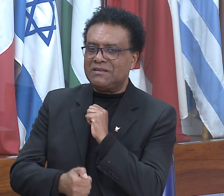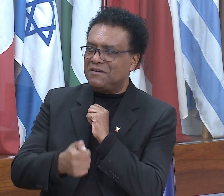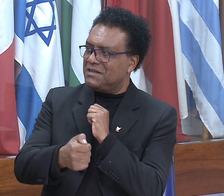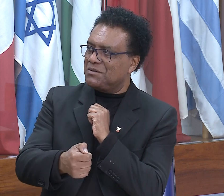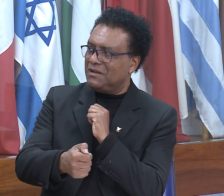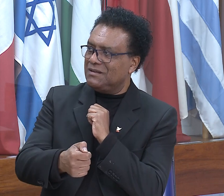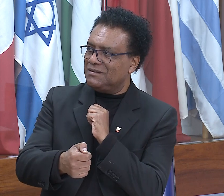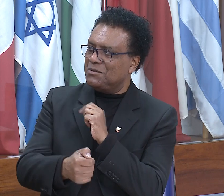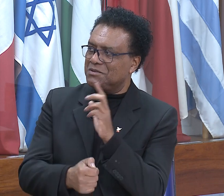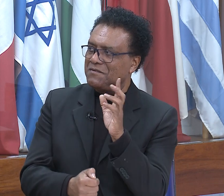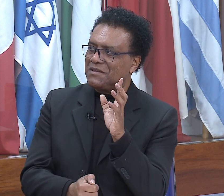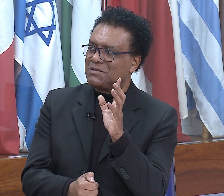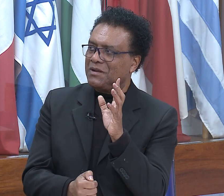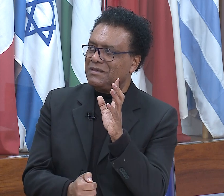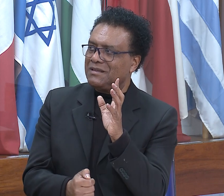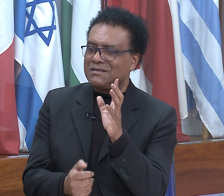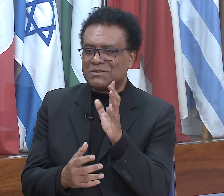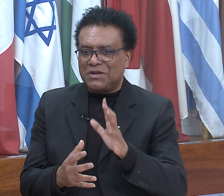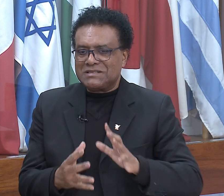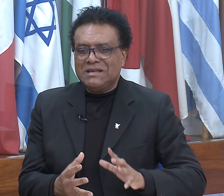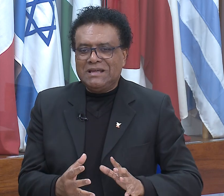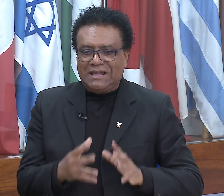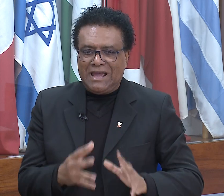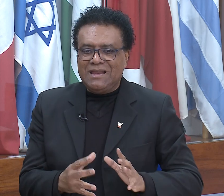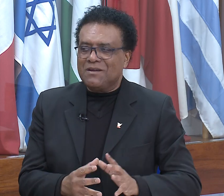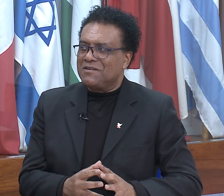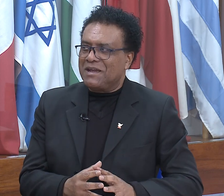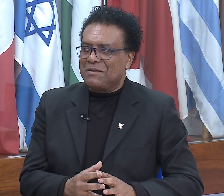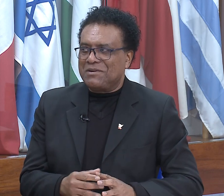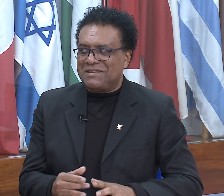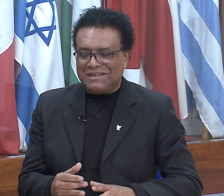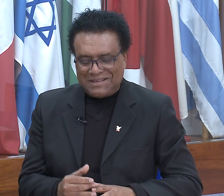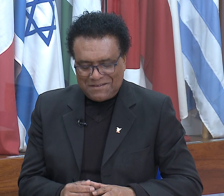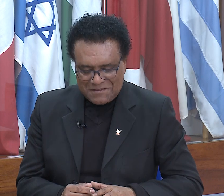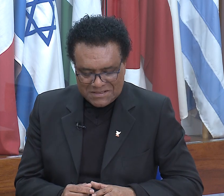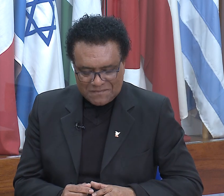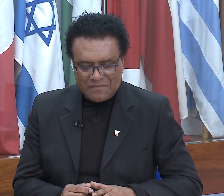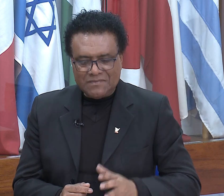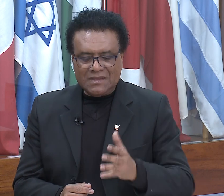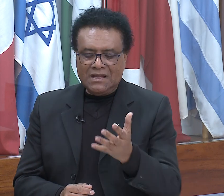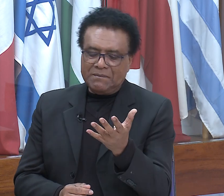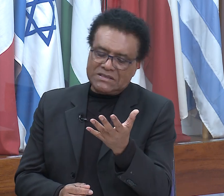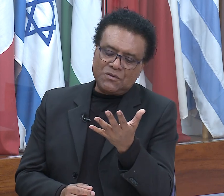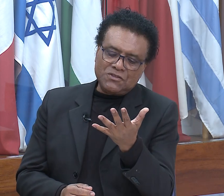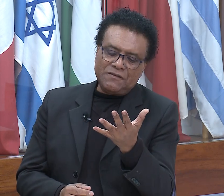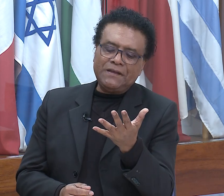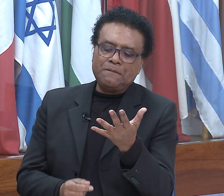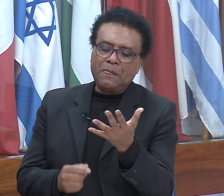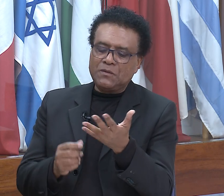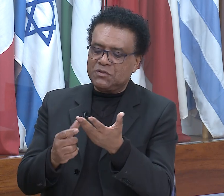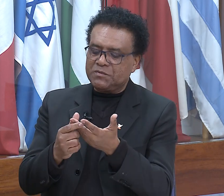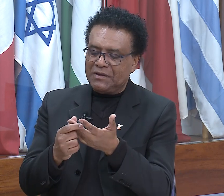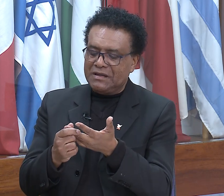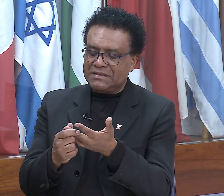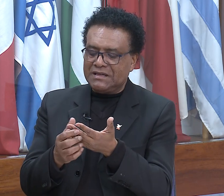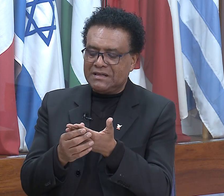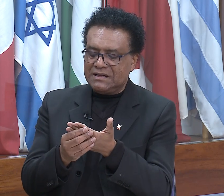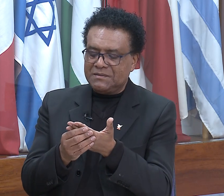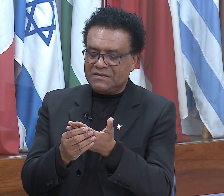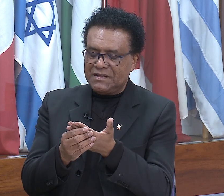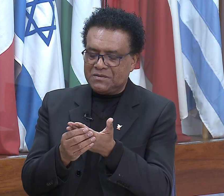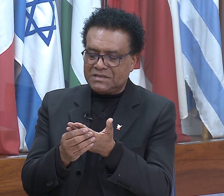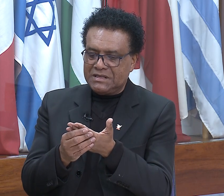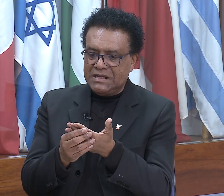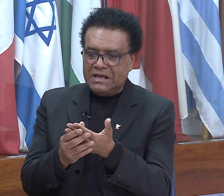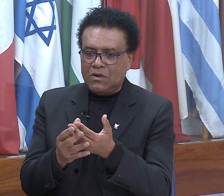para poder defender a escola então hoje eu defender a escola aqui dentro e as escolas querem que eu fique aqui porque tem que ter defesa mas eu continuei nos dois programas e